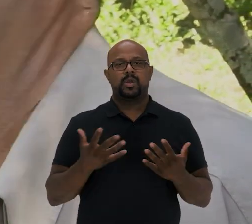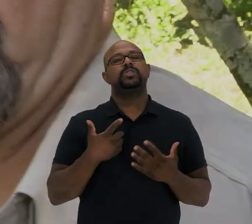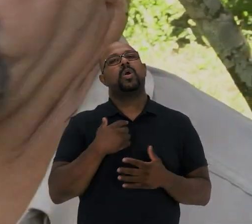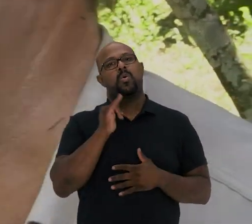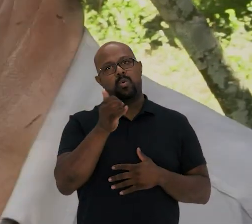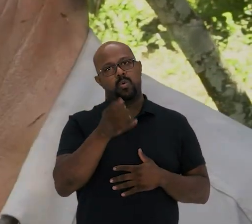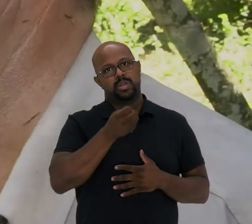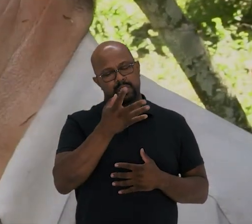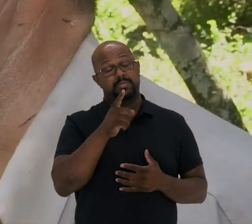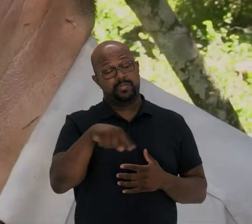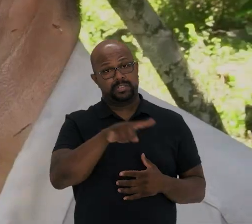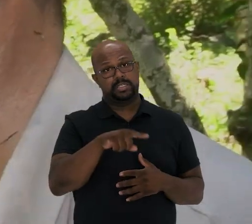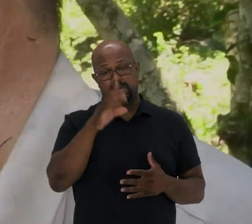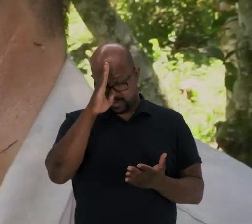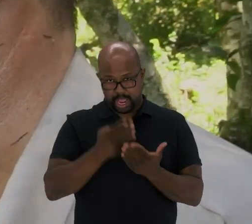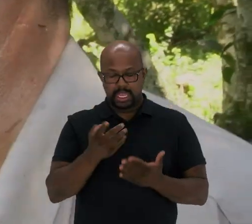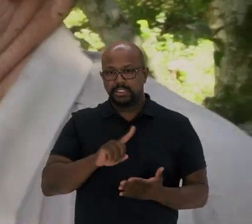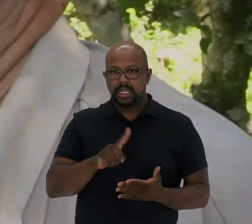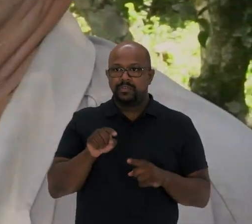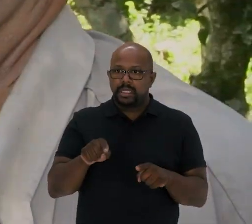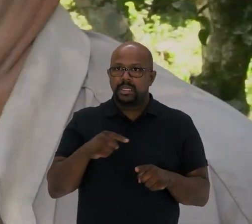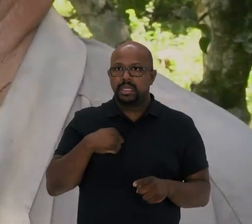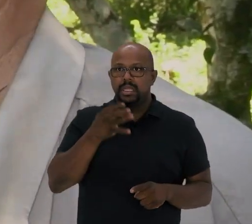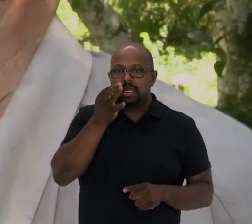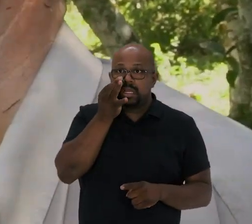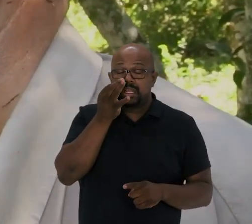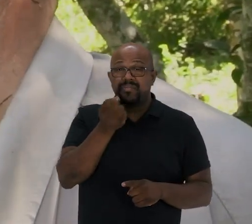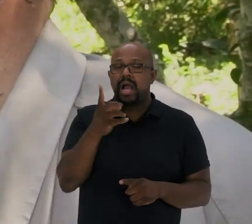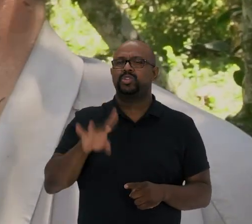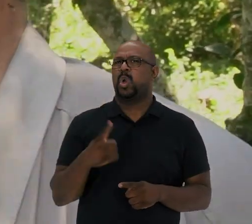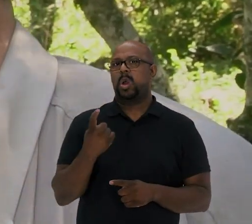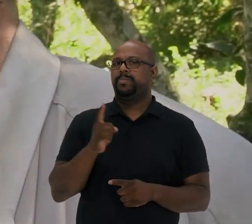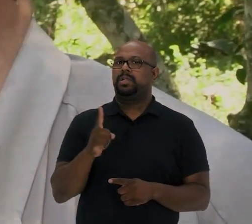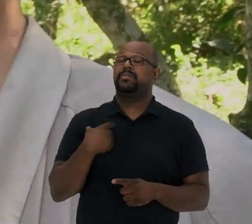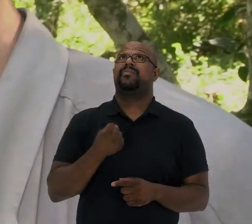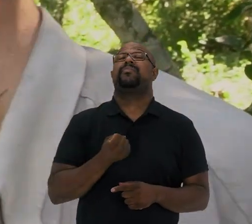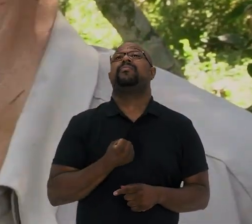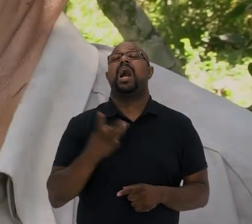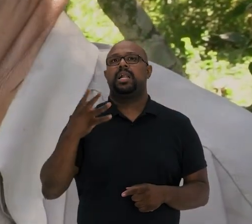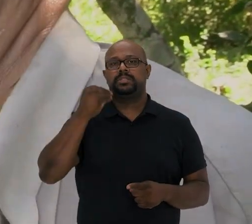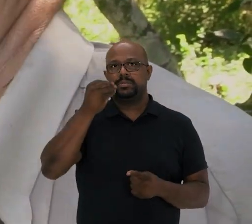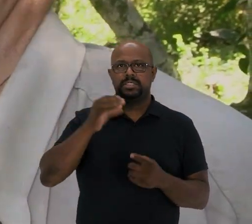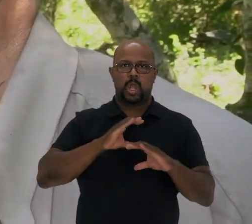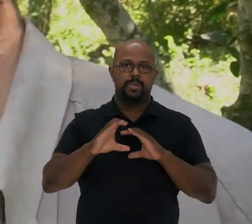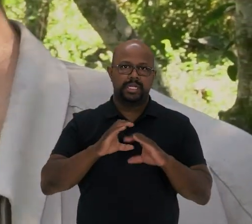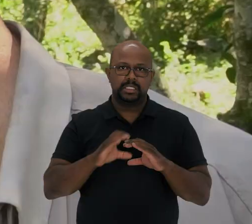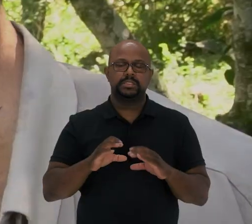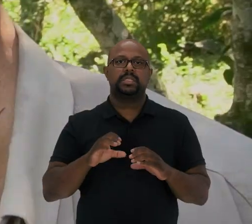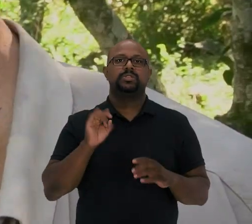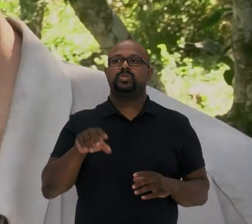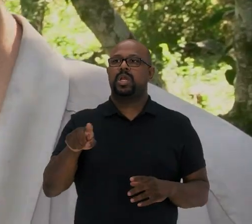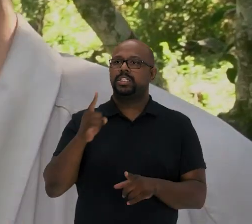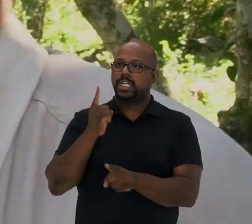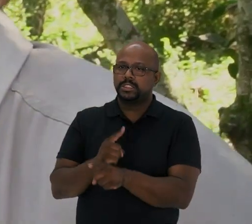Aonde que eu contei para vocês que eu não acreditava. E que aqui eu tive várias experiências, não foi só essa da comunicação, nem